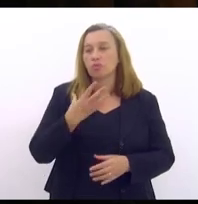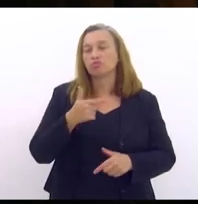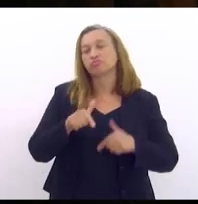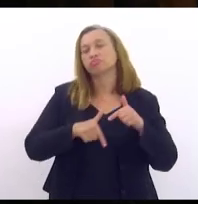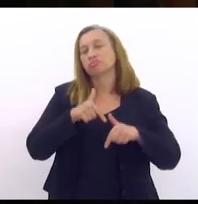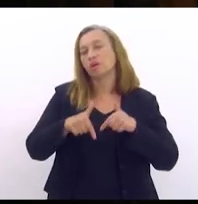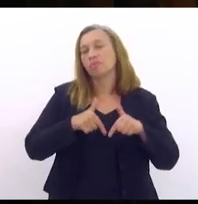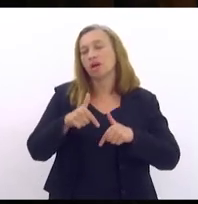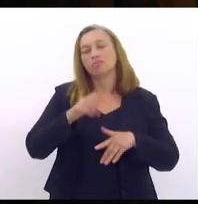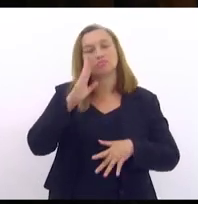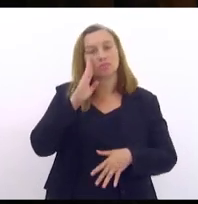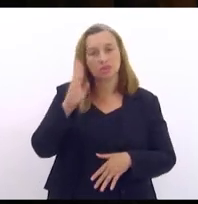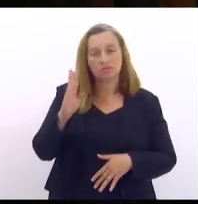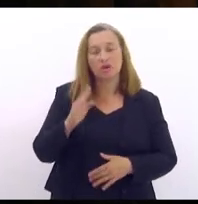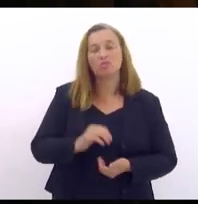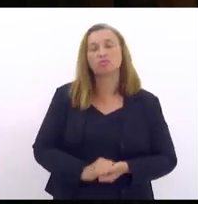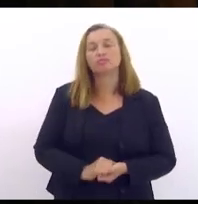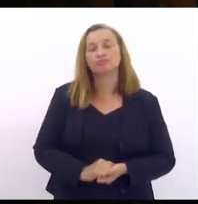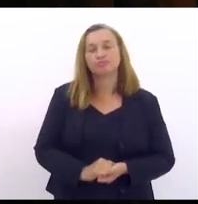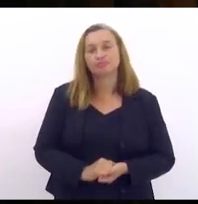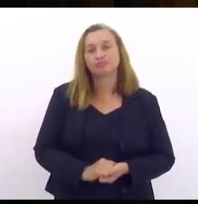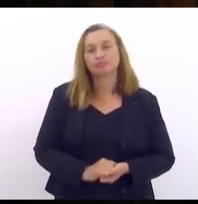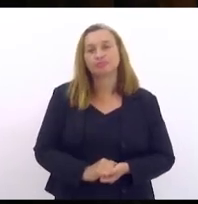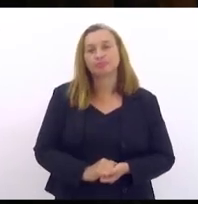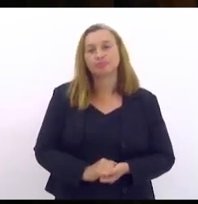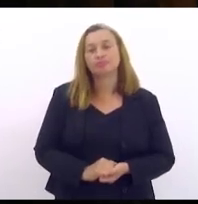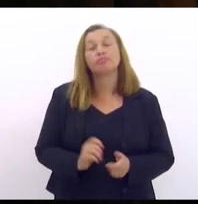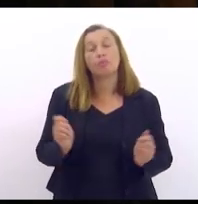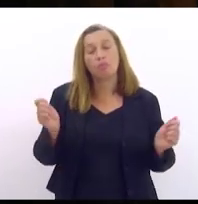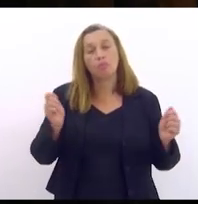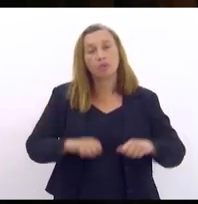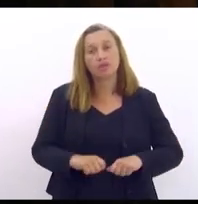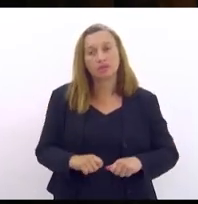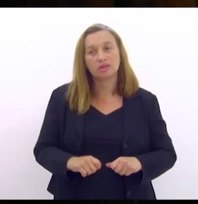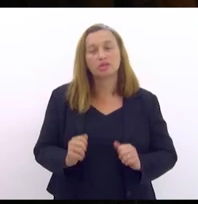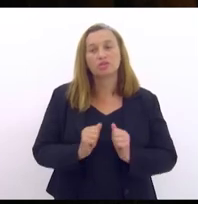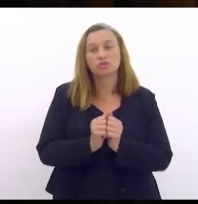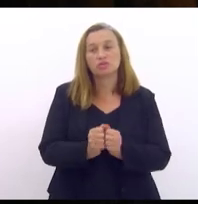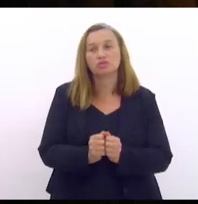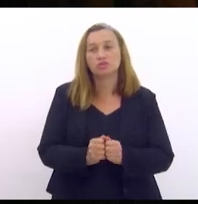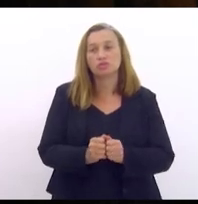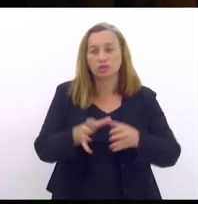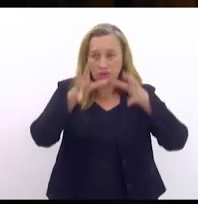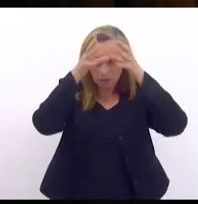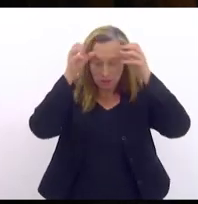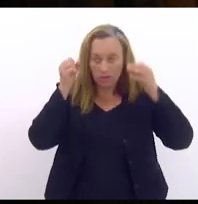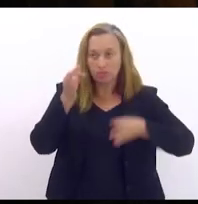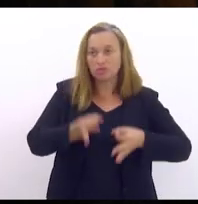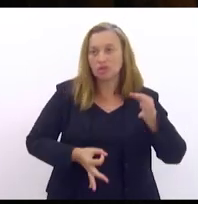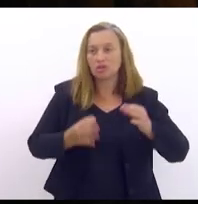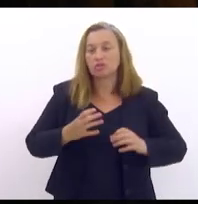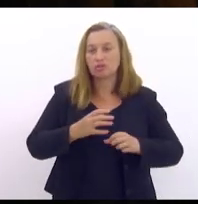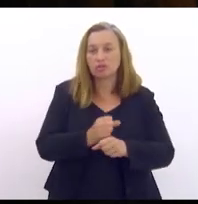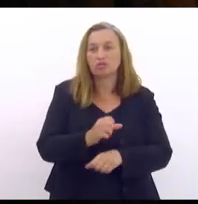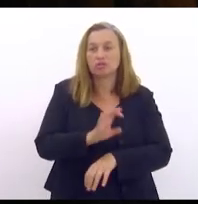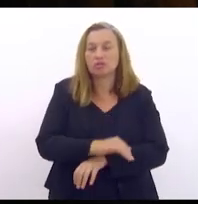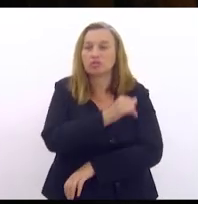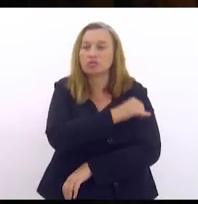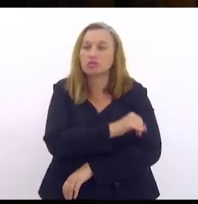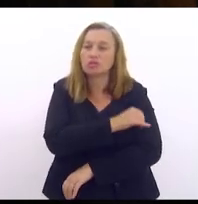uma missão fundamental, importante, com toda a competência junto ao Tribunal de Contas do Estado do Rio de Janeiro, sempre uma honra. Vossa